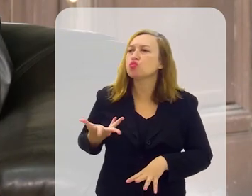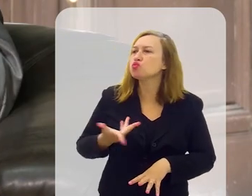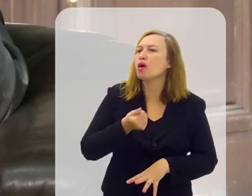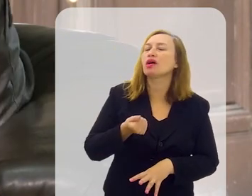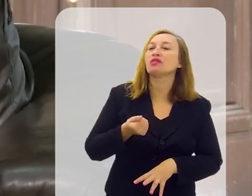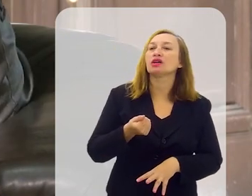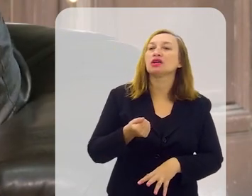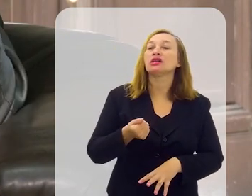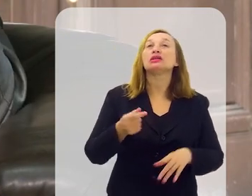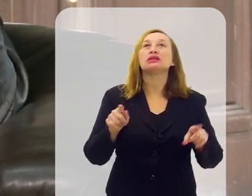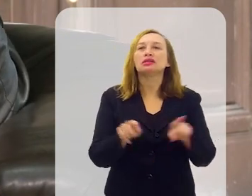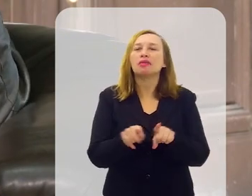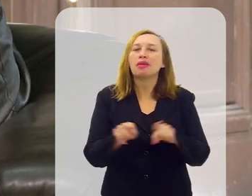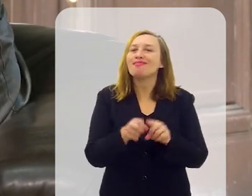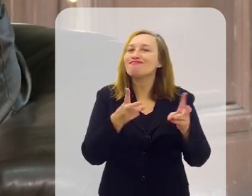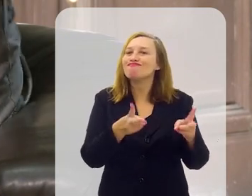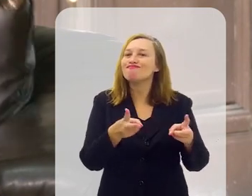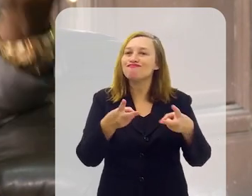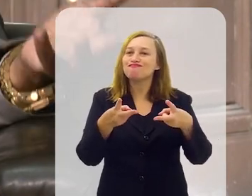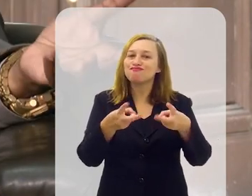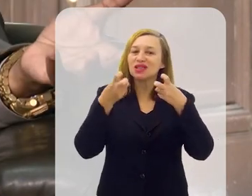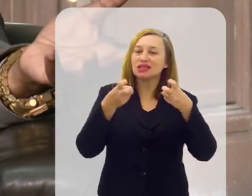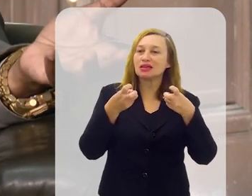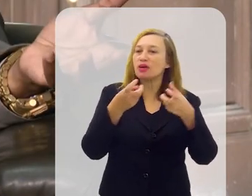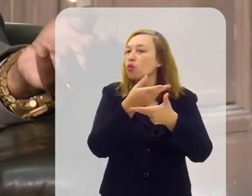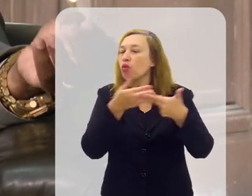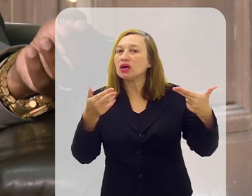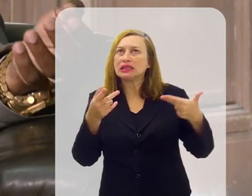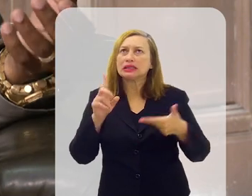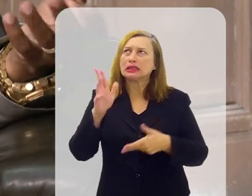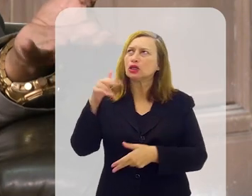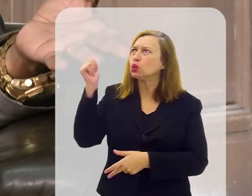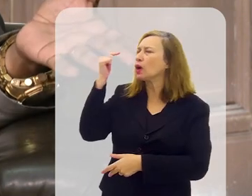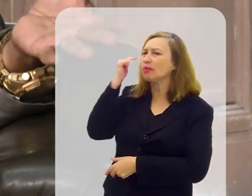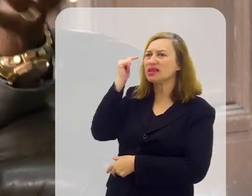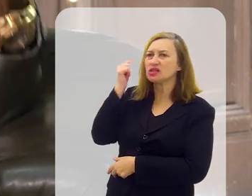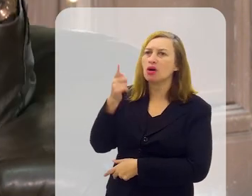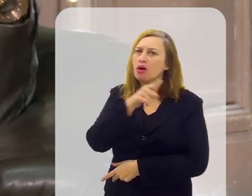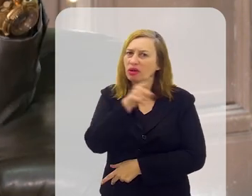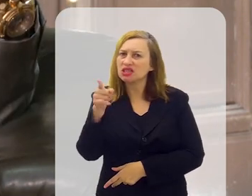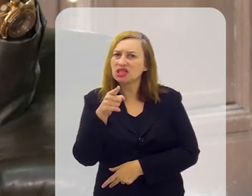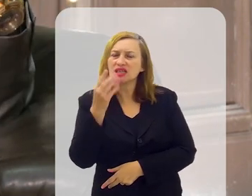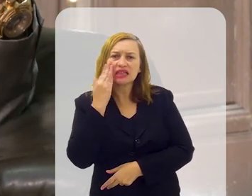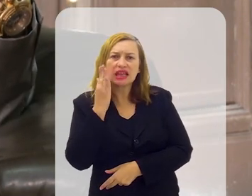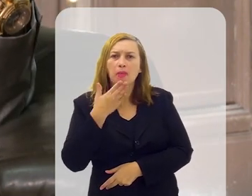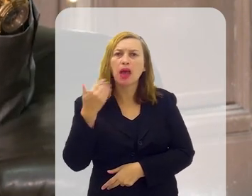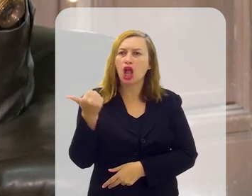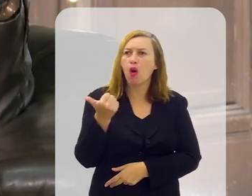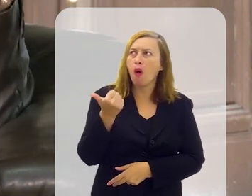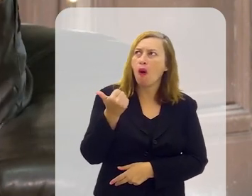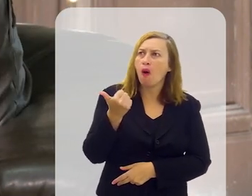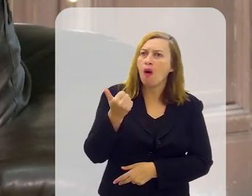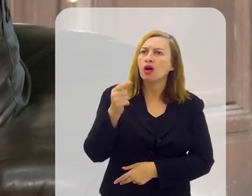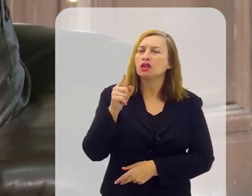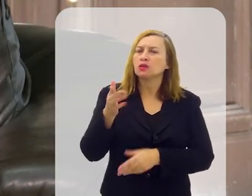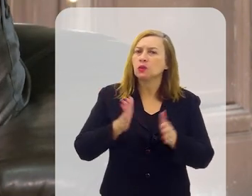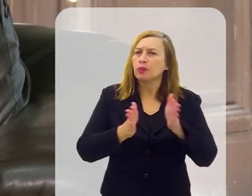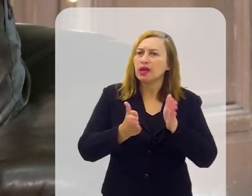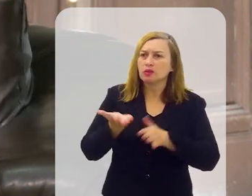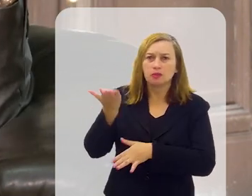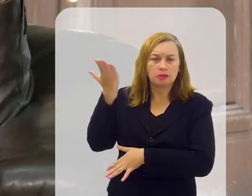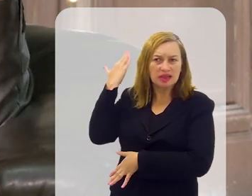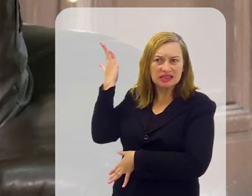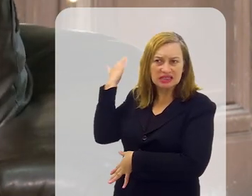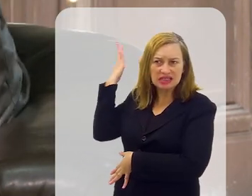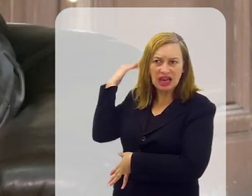experiência incrível. E também a gente começa a perceber coisas que a gente nunca pensou. Para vocês terem uma ideia do que eu estou falando,